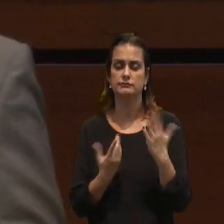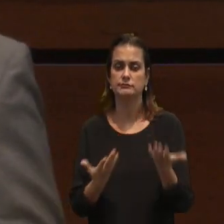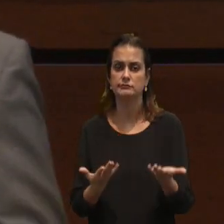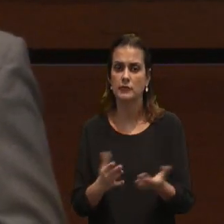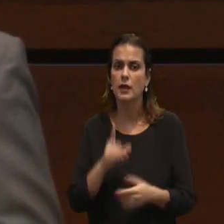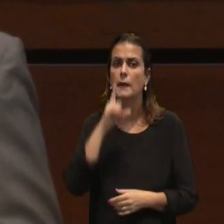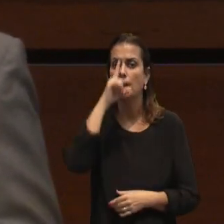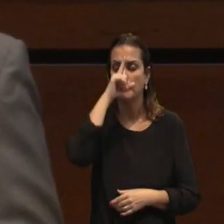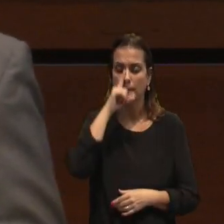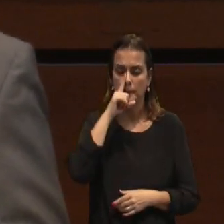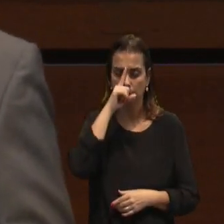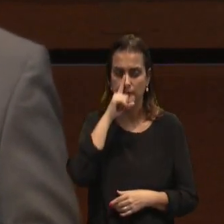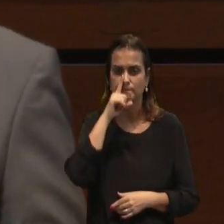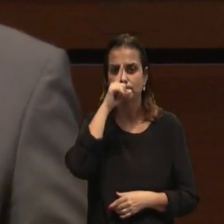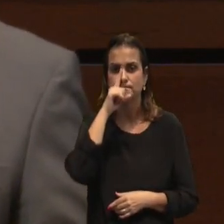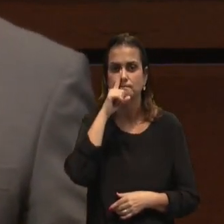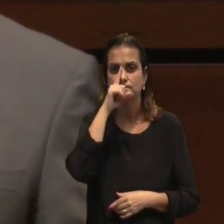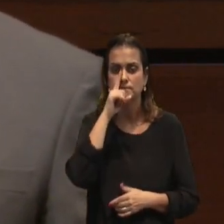alguns perigos